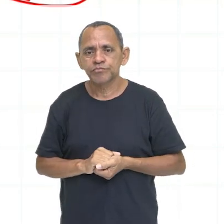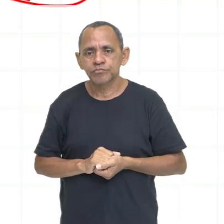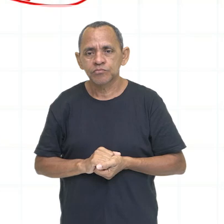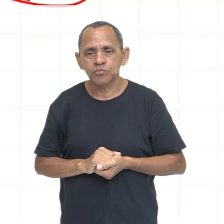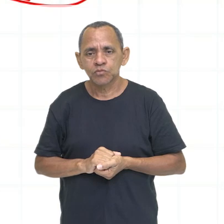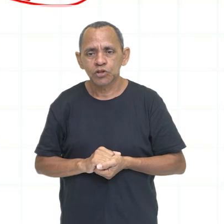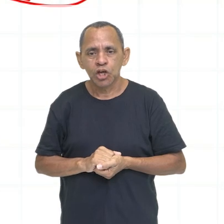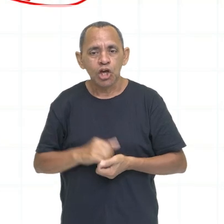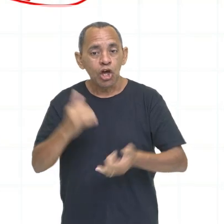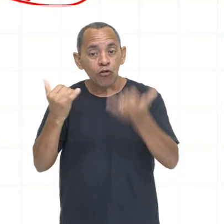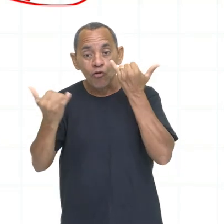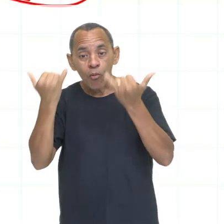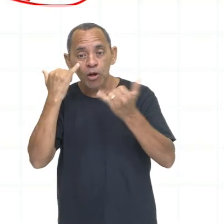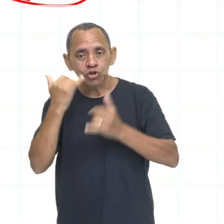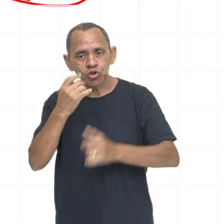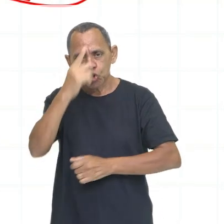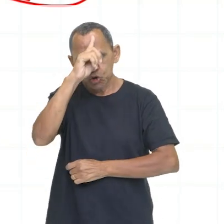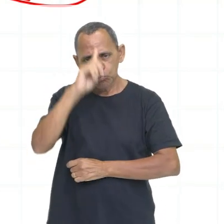traços pessoais.